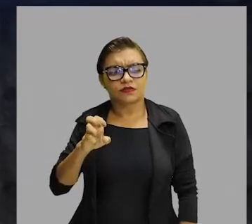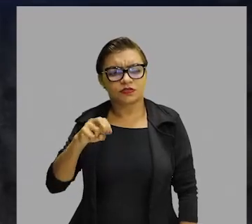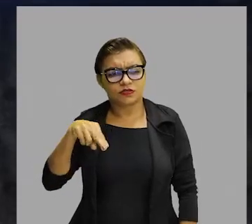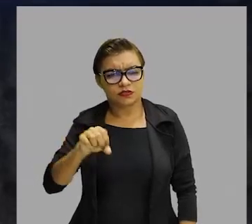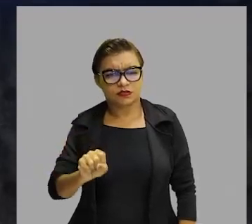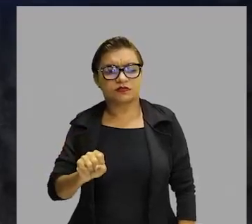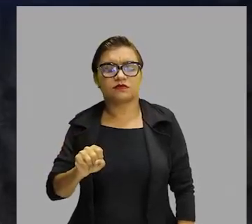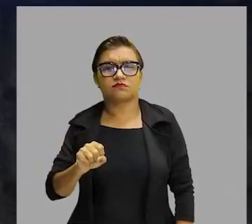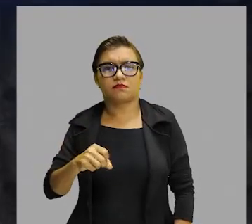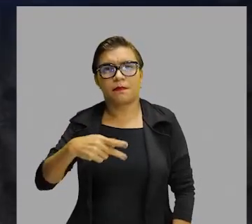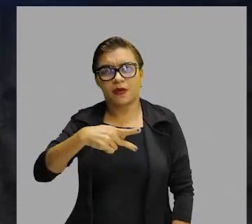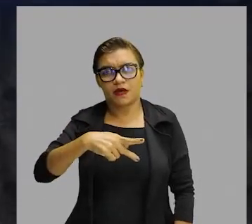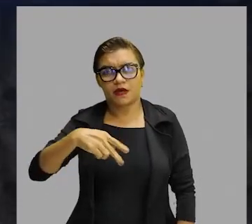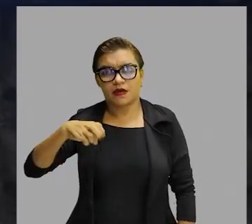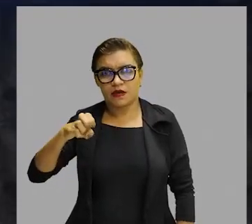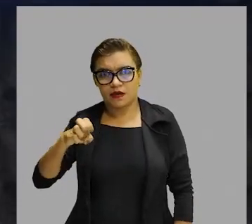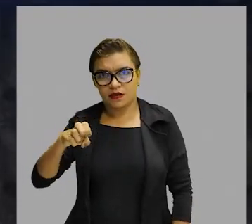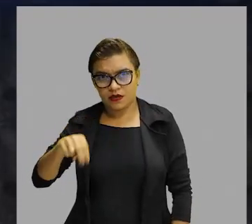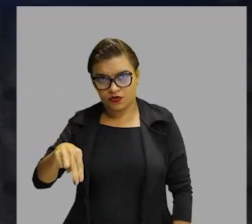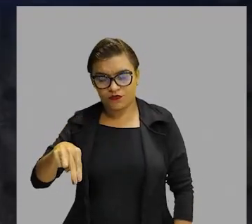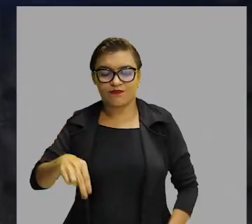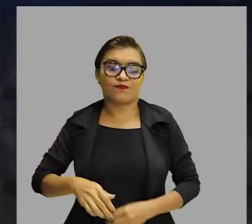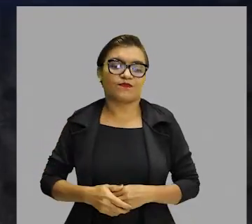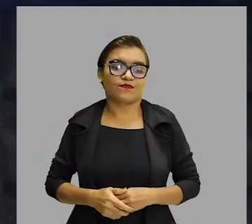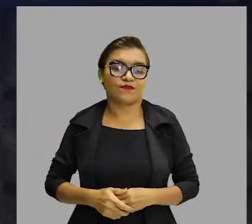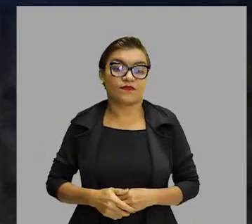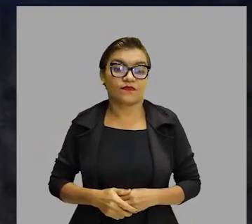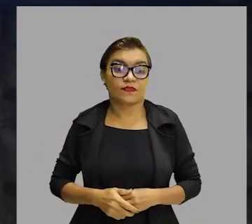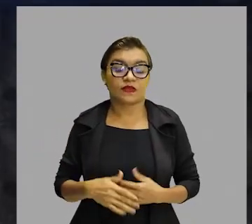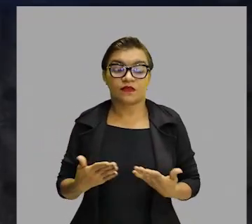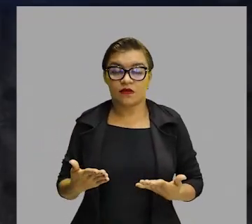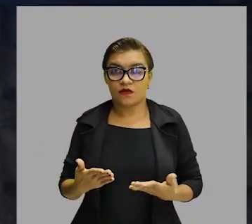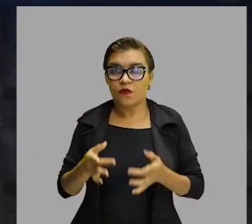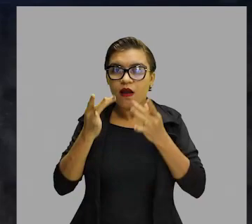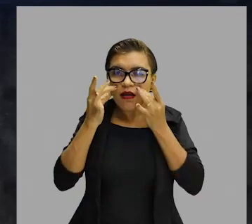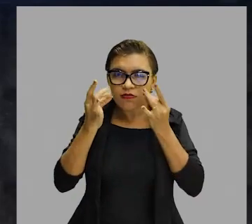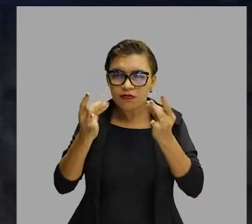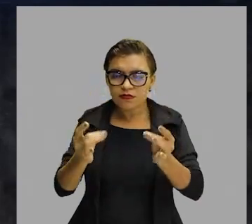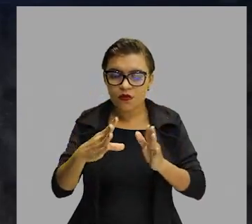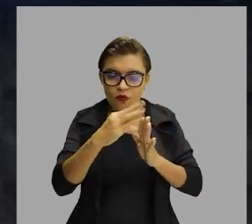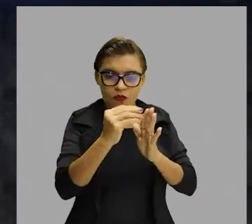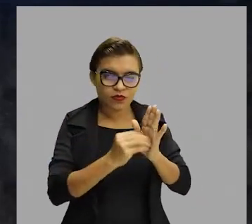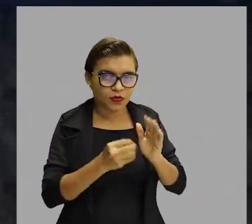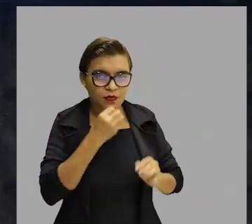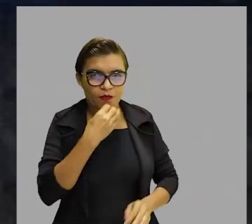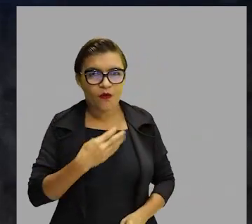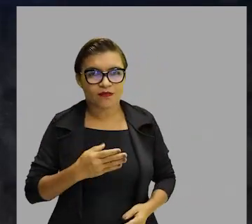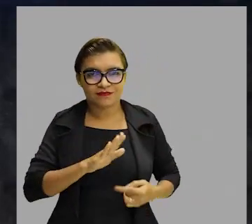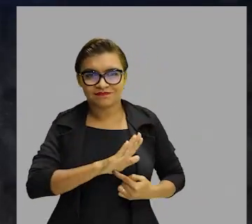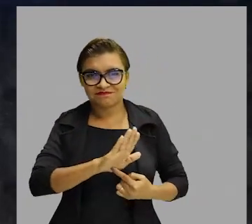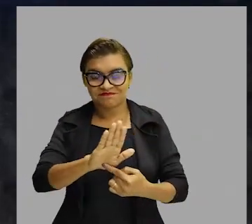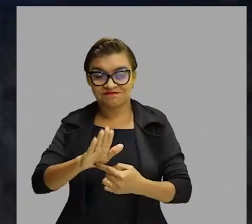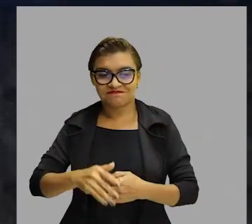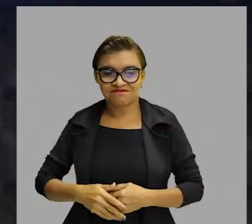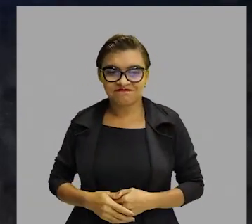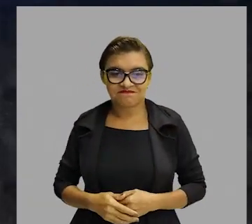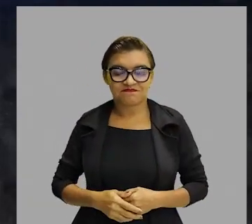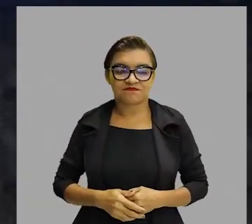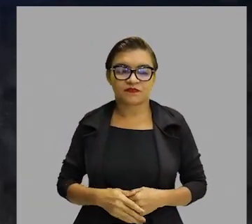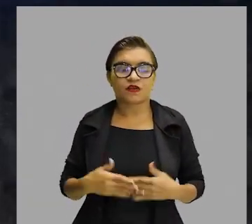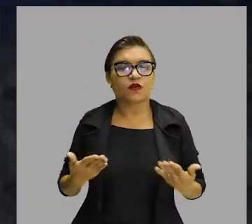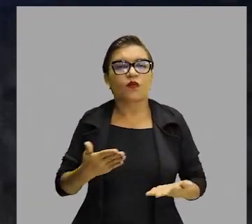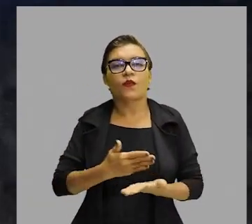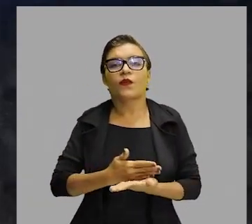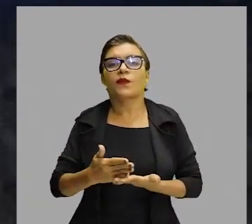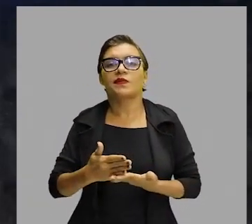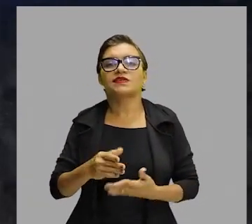atenção na aula, certo? Conteúdo bem bacana para vocês. Então vamos para,